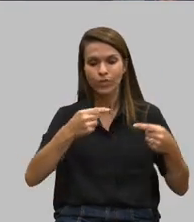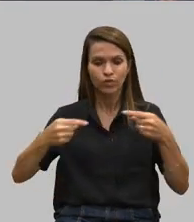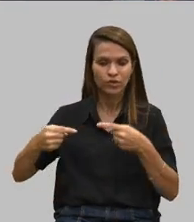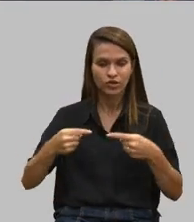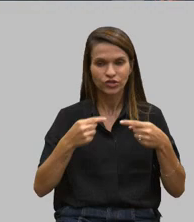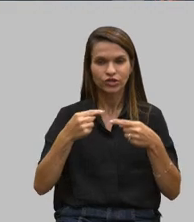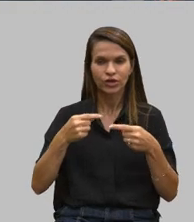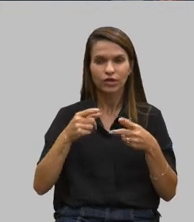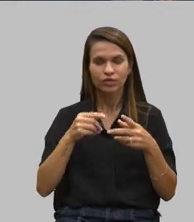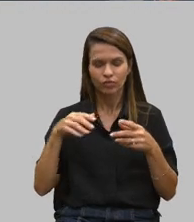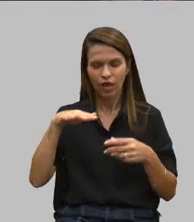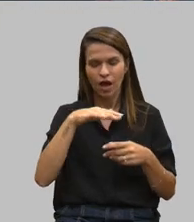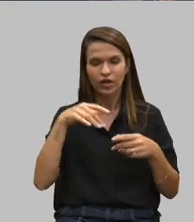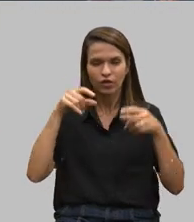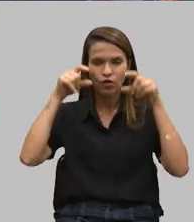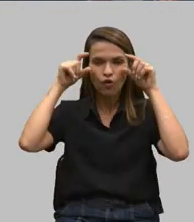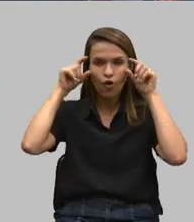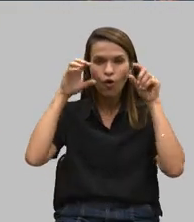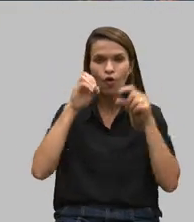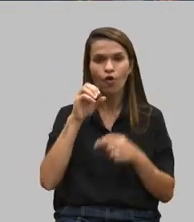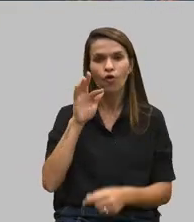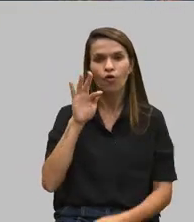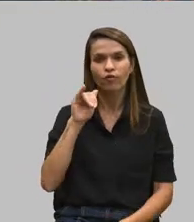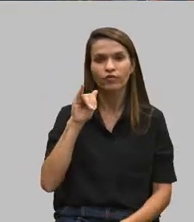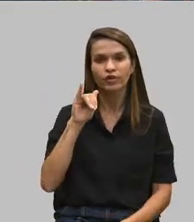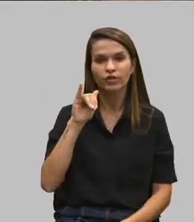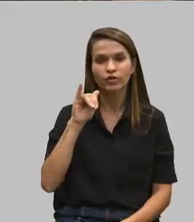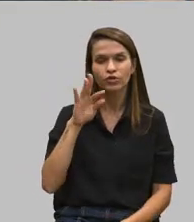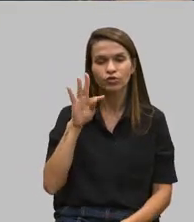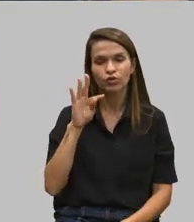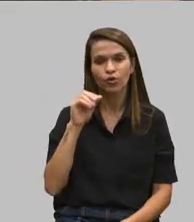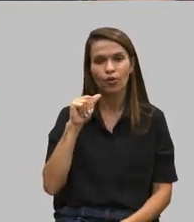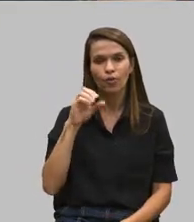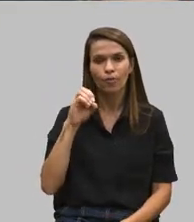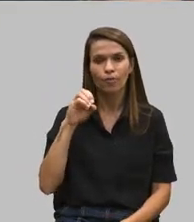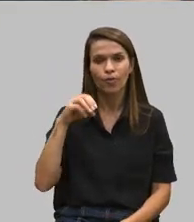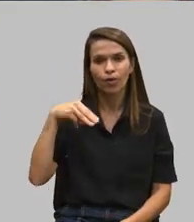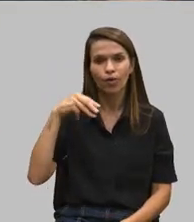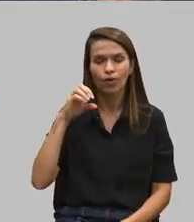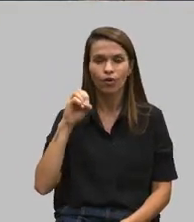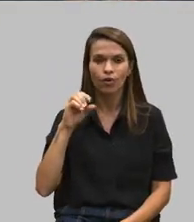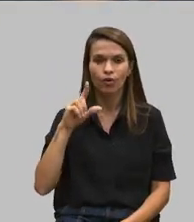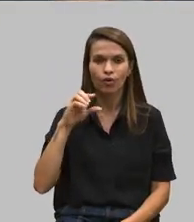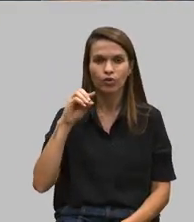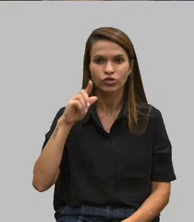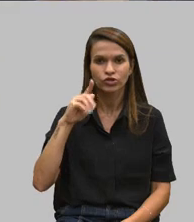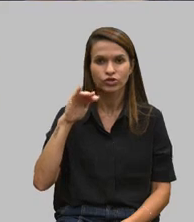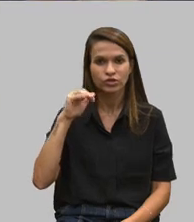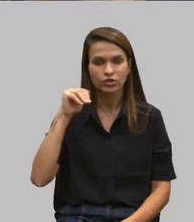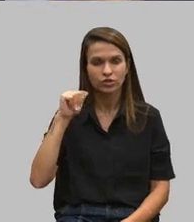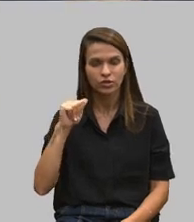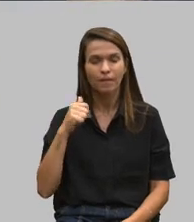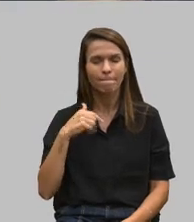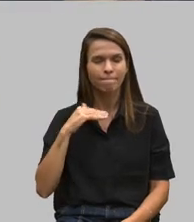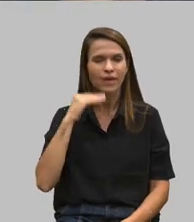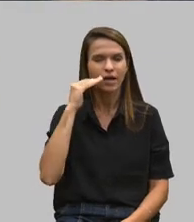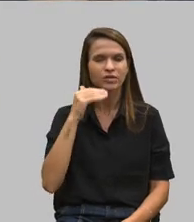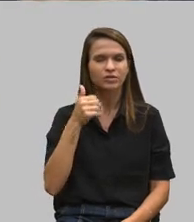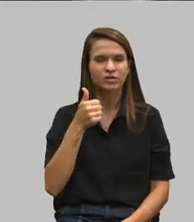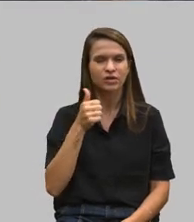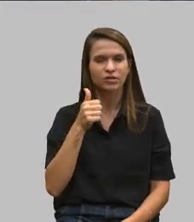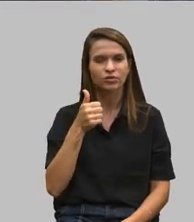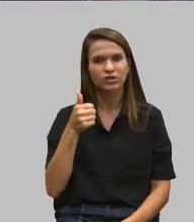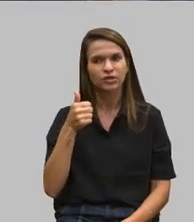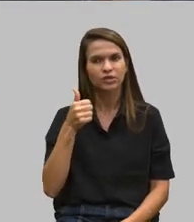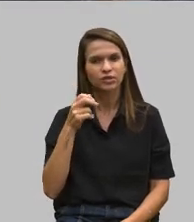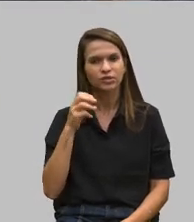oftalmologia Camila 150 milhões mais ou menos por ano certo R 150 milhões deis por ano o 115 milhões